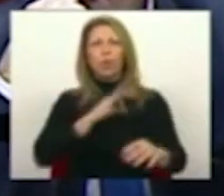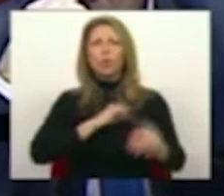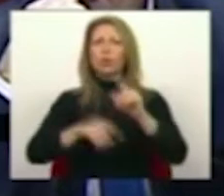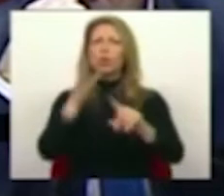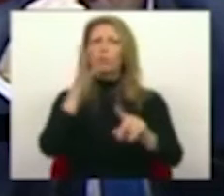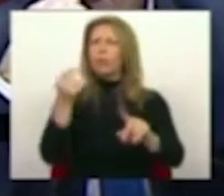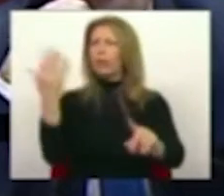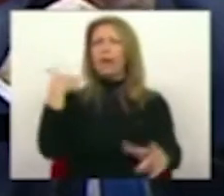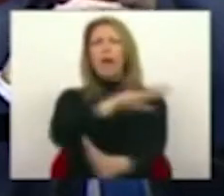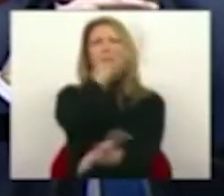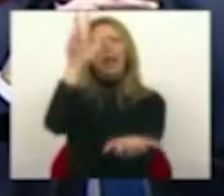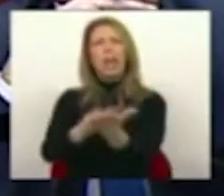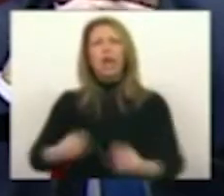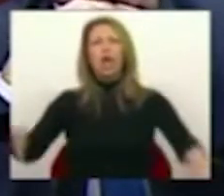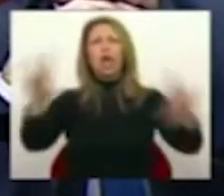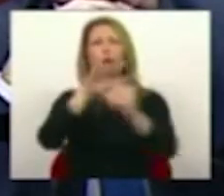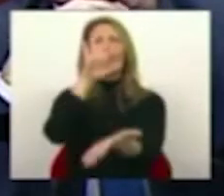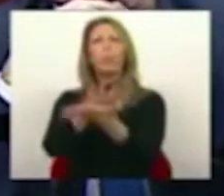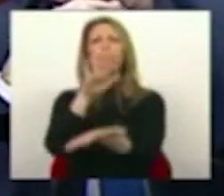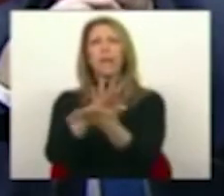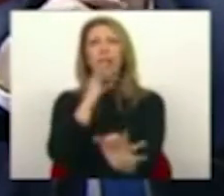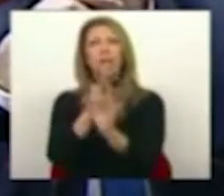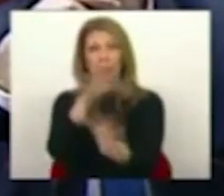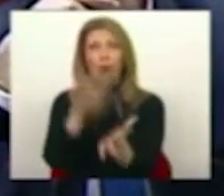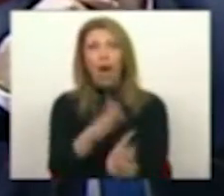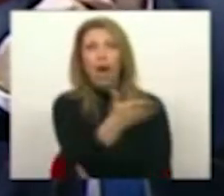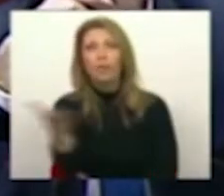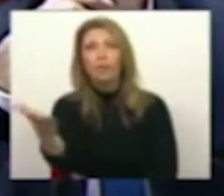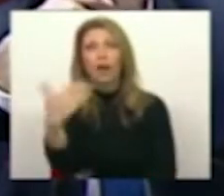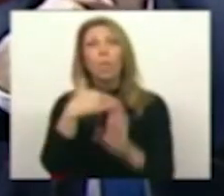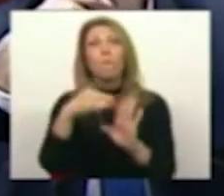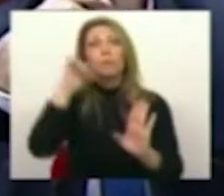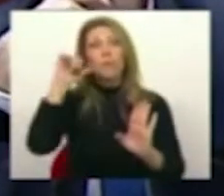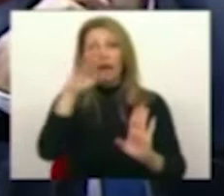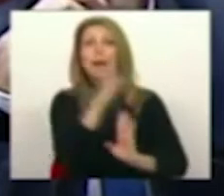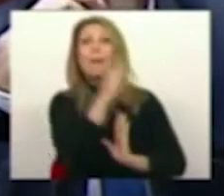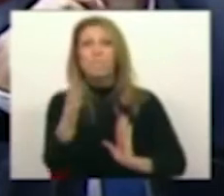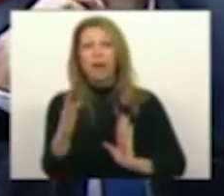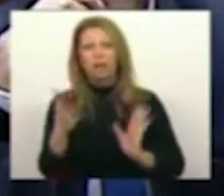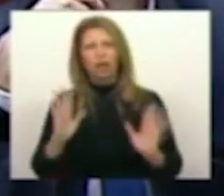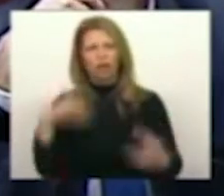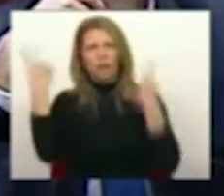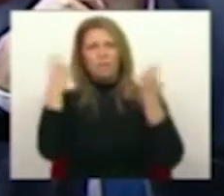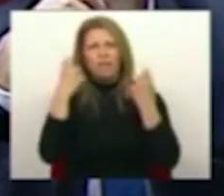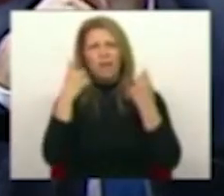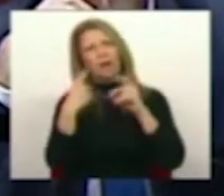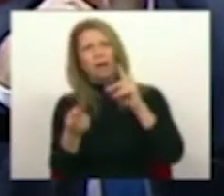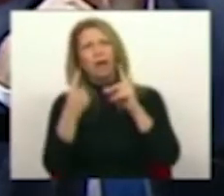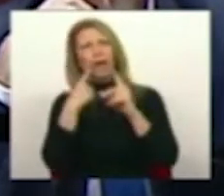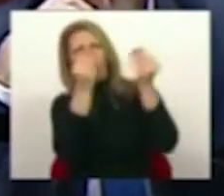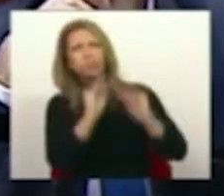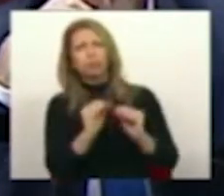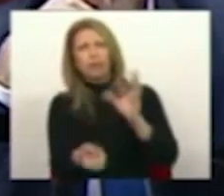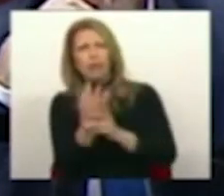lei. Foi publicada em setembro, parte da qual ainda não está em vigor e já estamos a pensar em fazer uma nova lei.